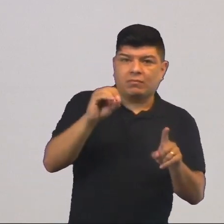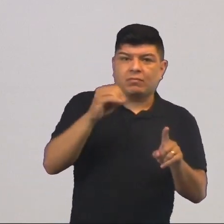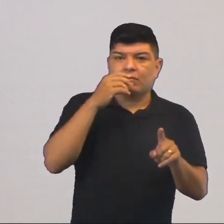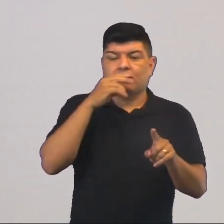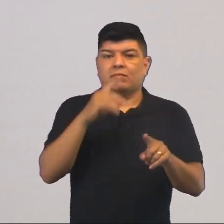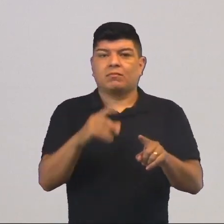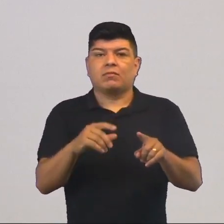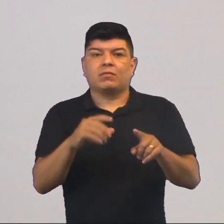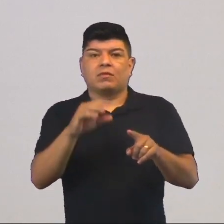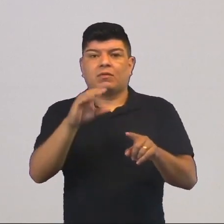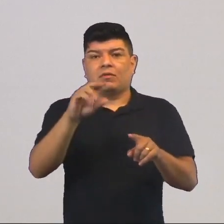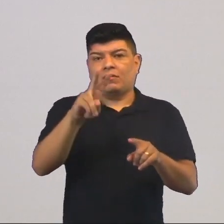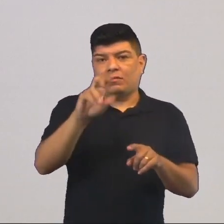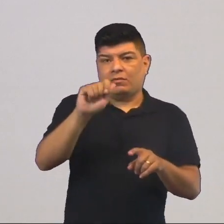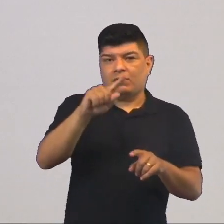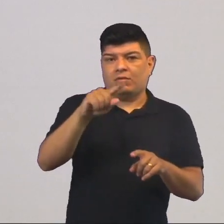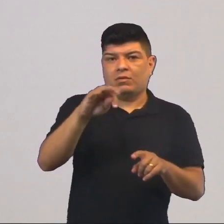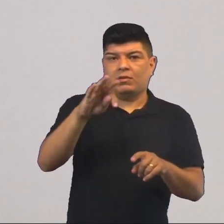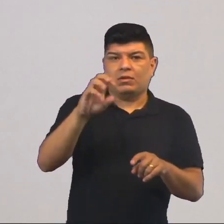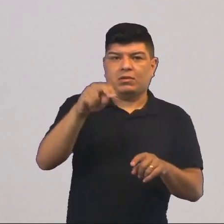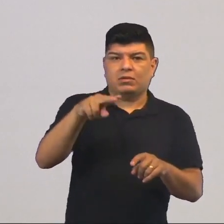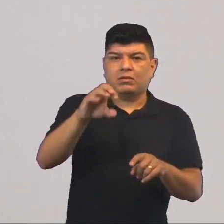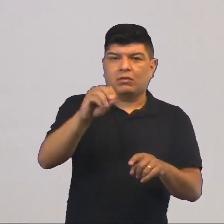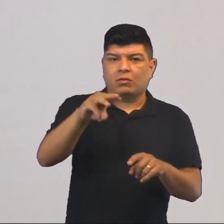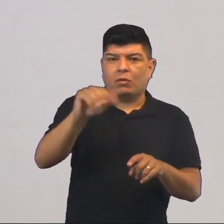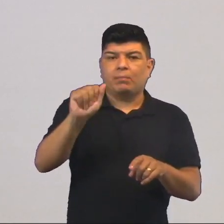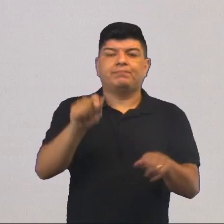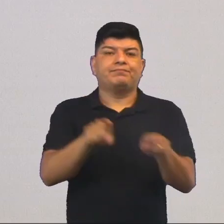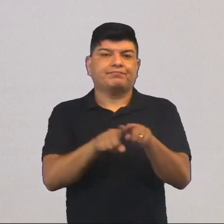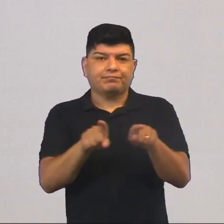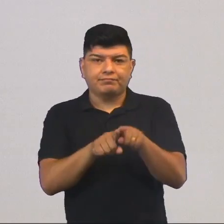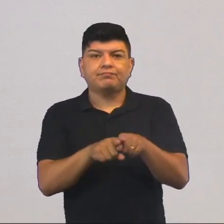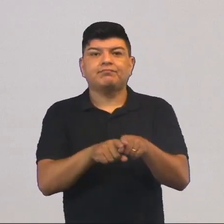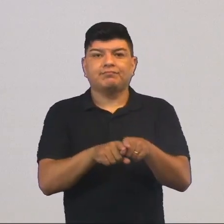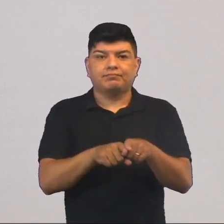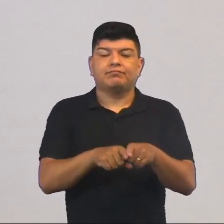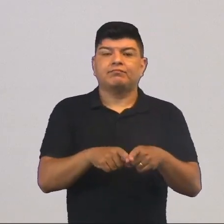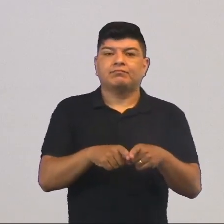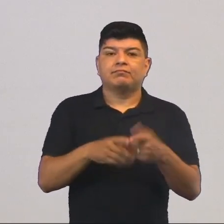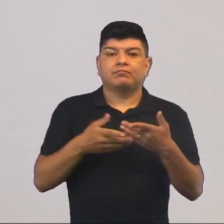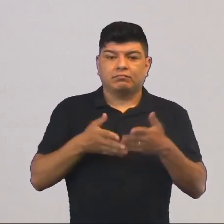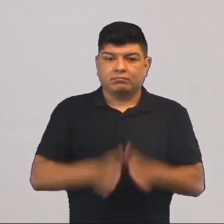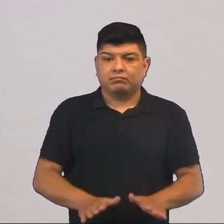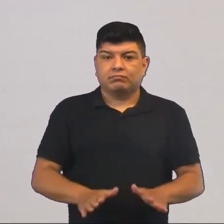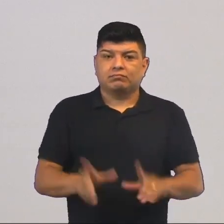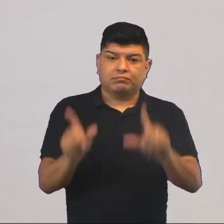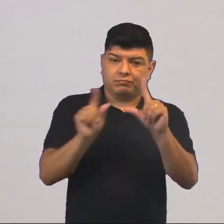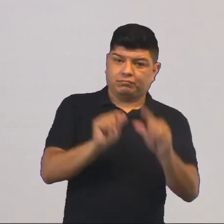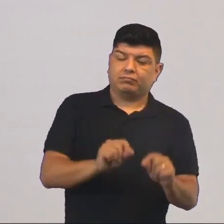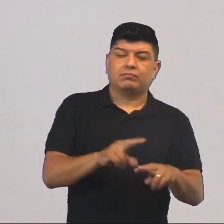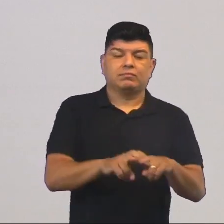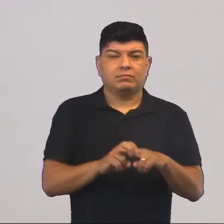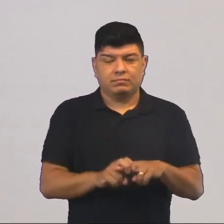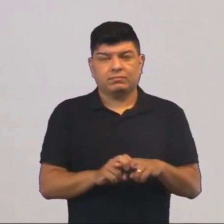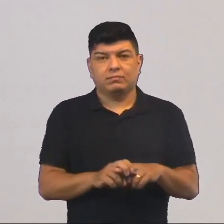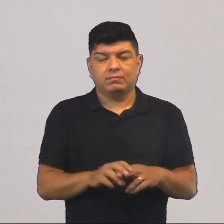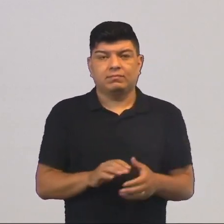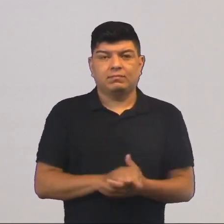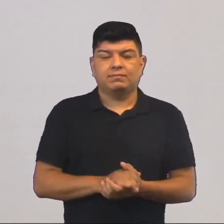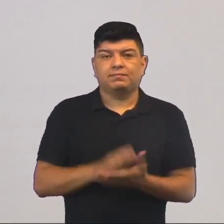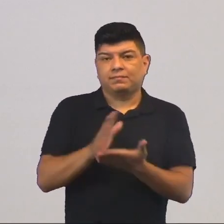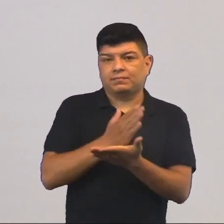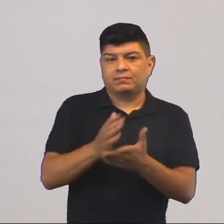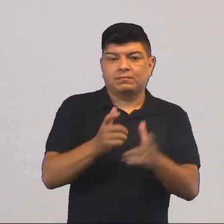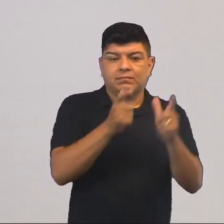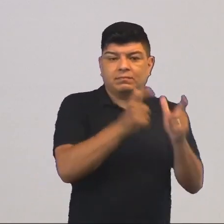vasectomia. Então, houve uma redução aí também na taxa de natalidade. Então, hoje, há essa situação, não é? Em